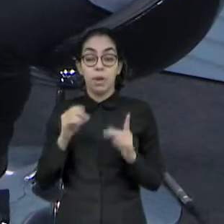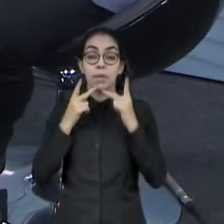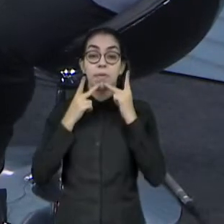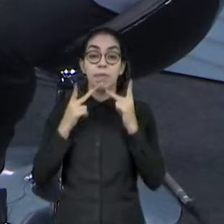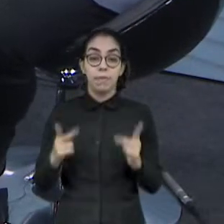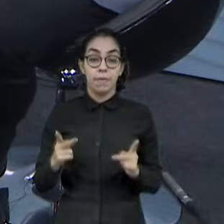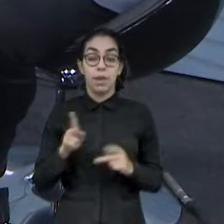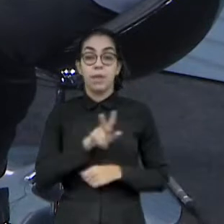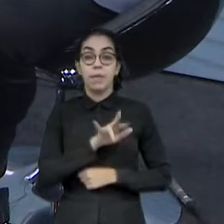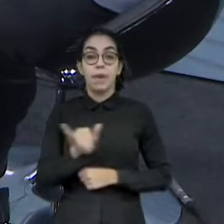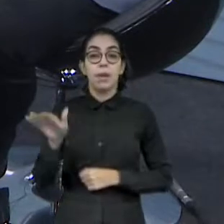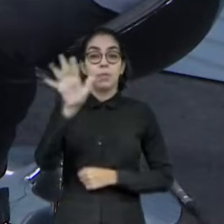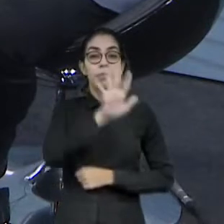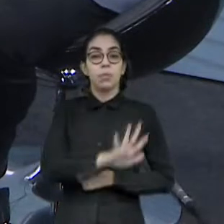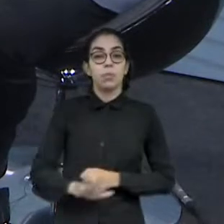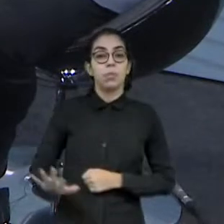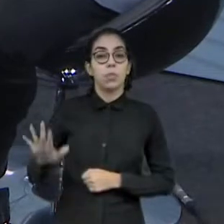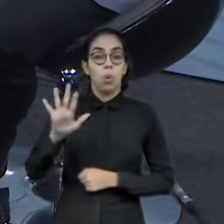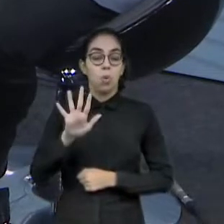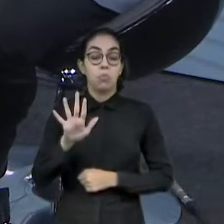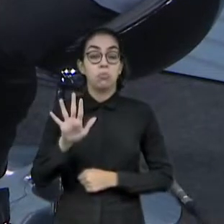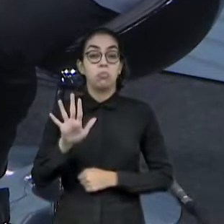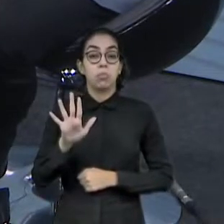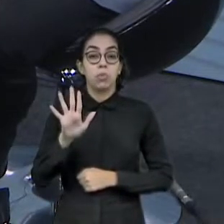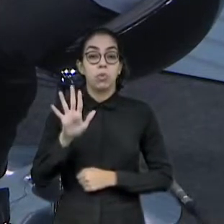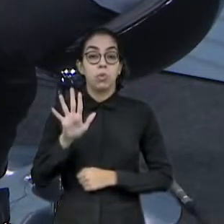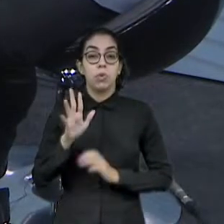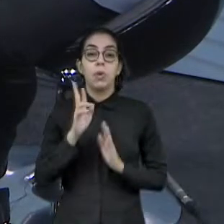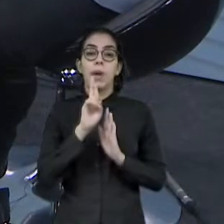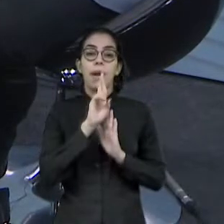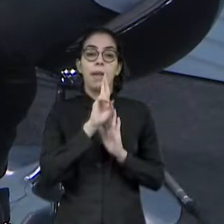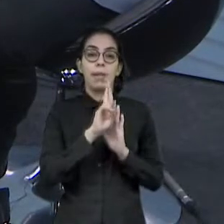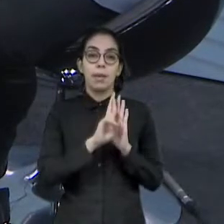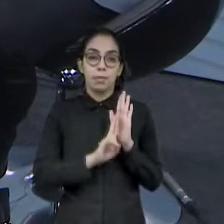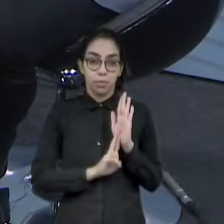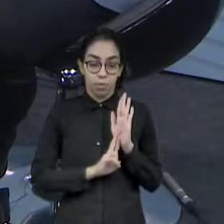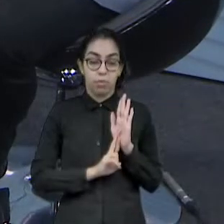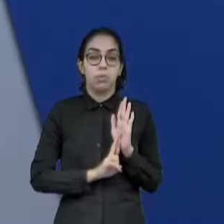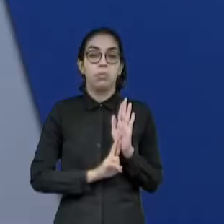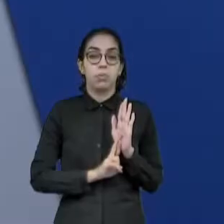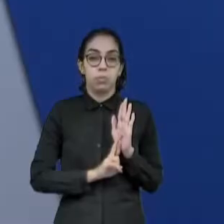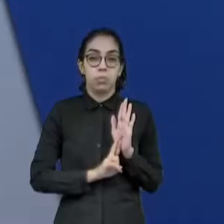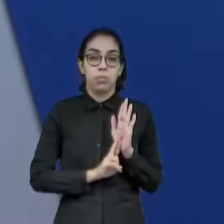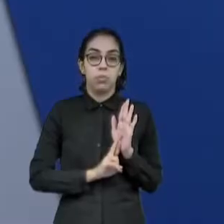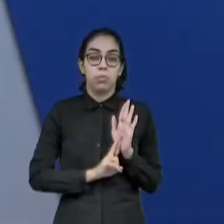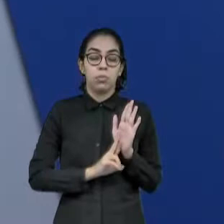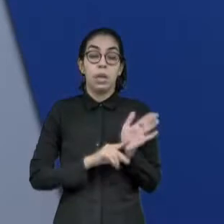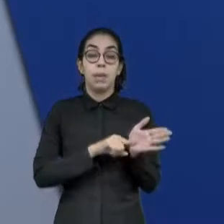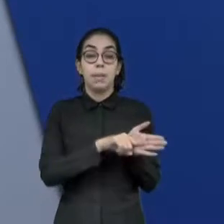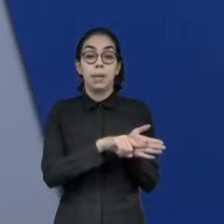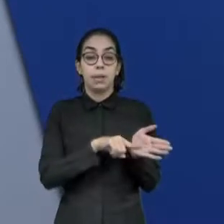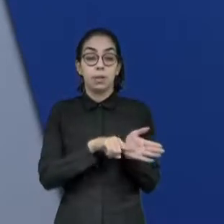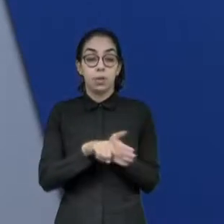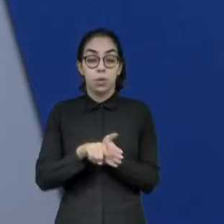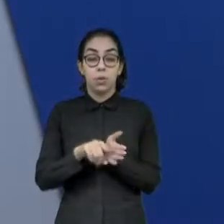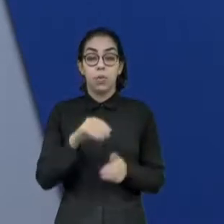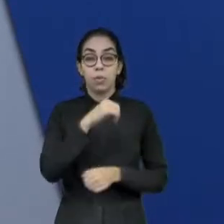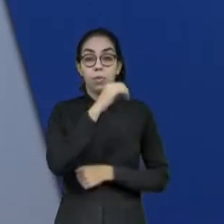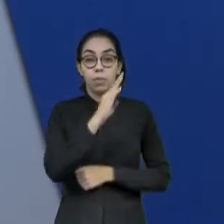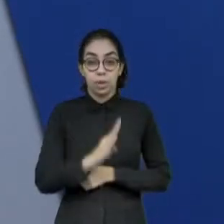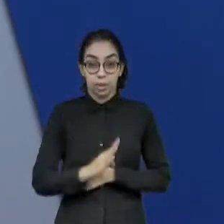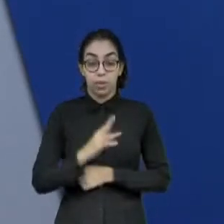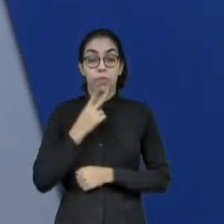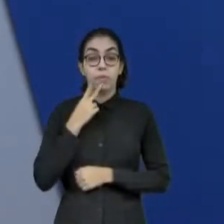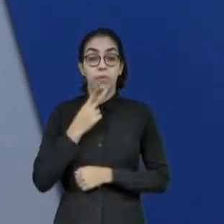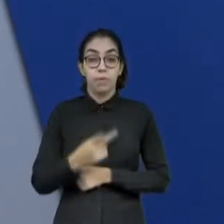o cenário brasileiro. No relatório, a Anistia ela apontou negligência na